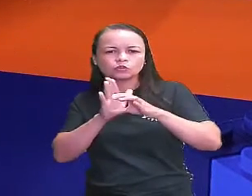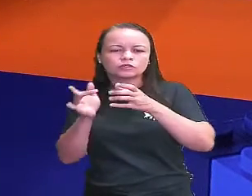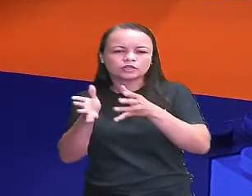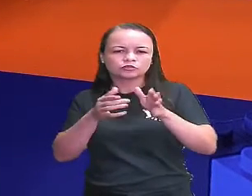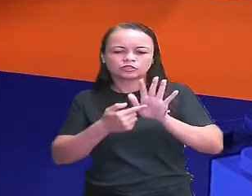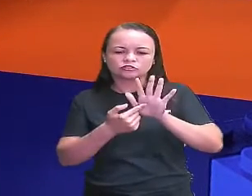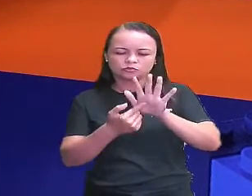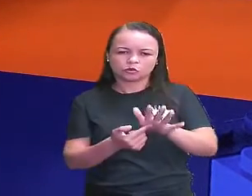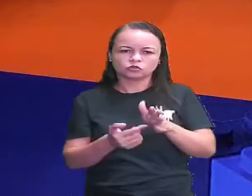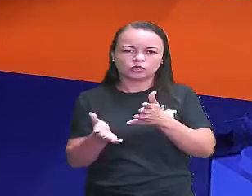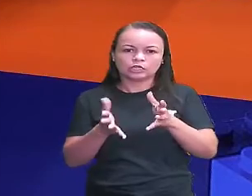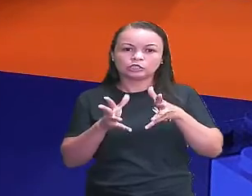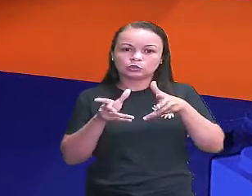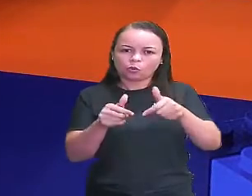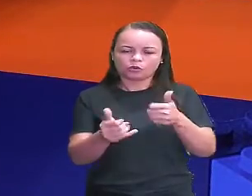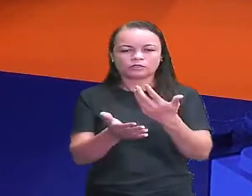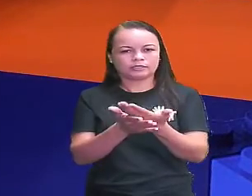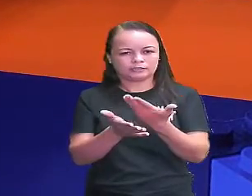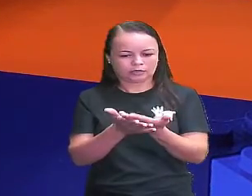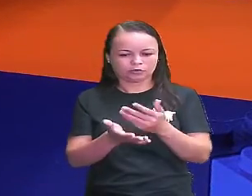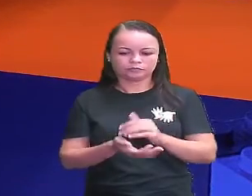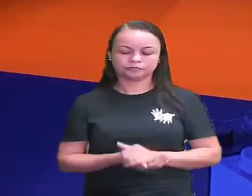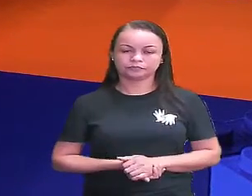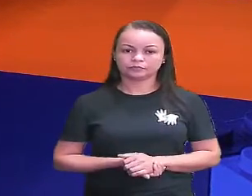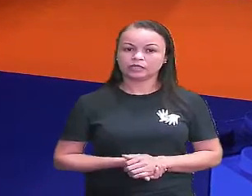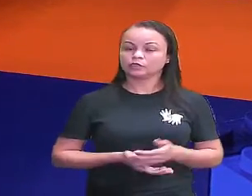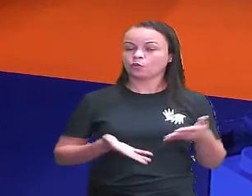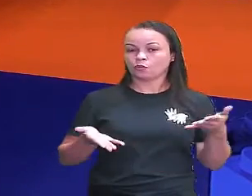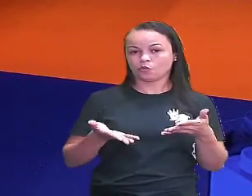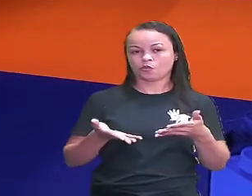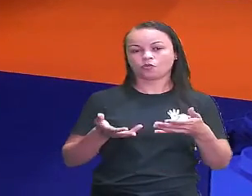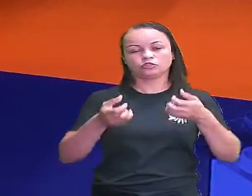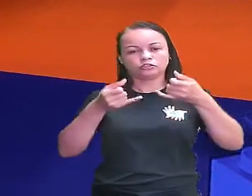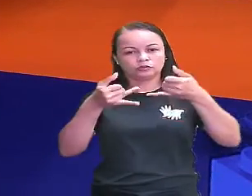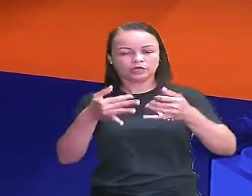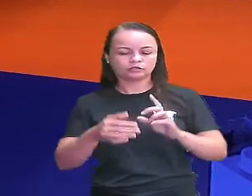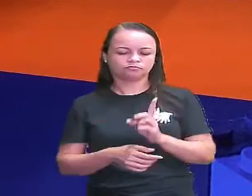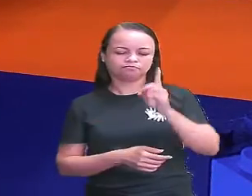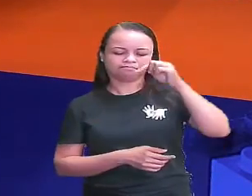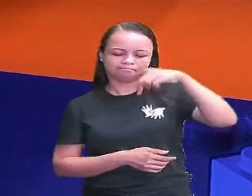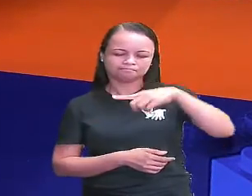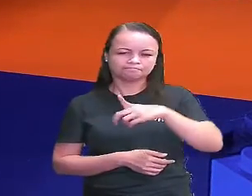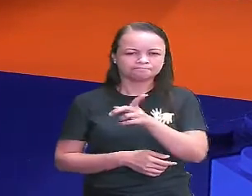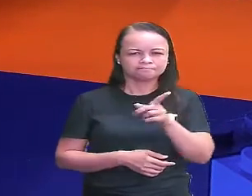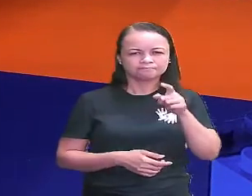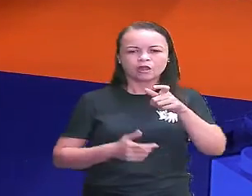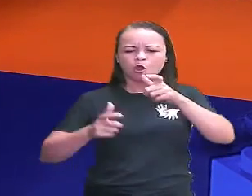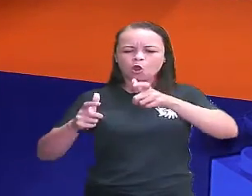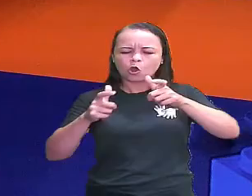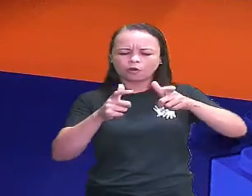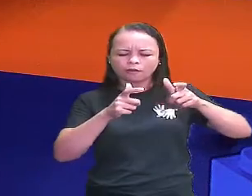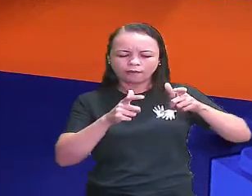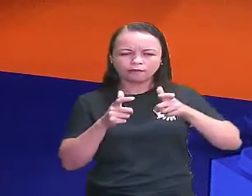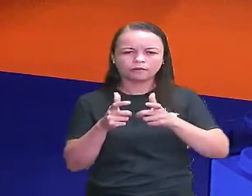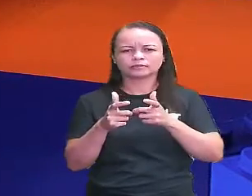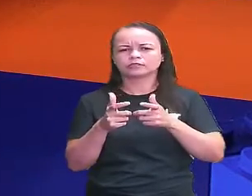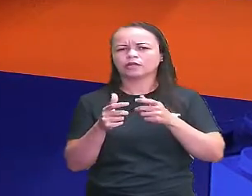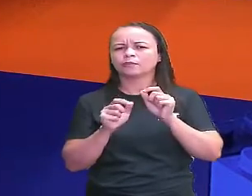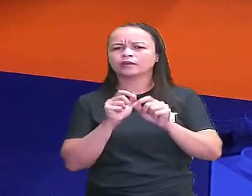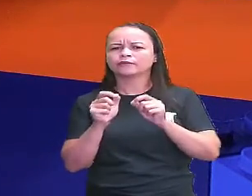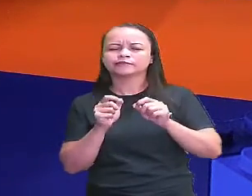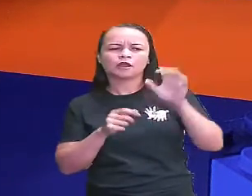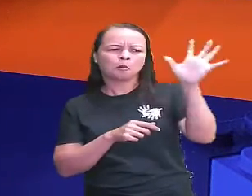as aulas aqui. Tá bom? Hoje a gente falou um pouquinho sobre orientação espacial, falou sobre localização, para que servem